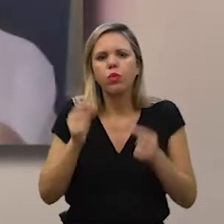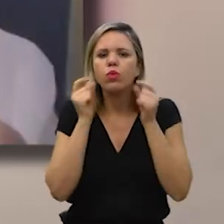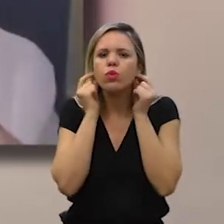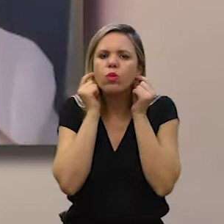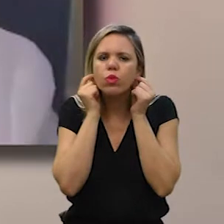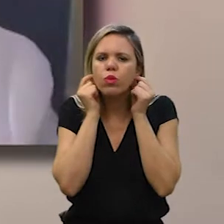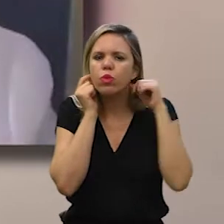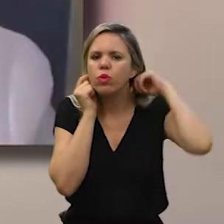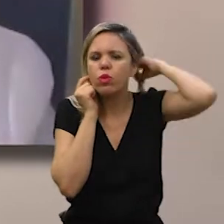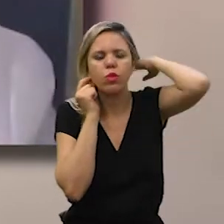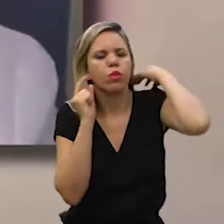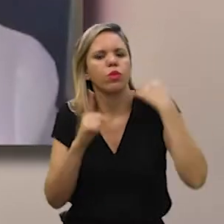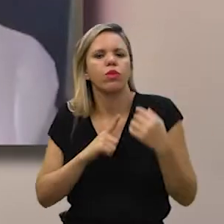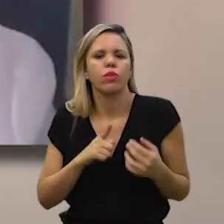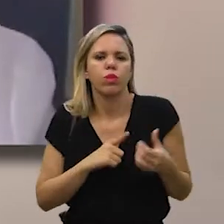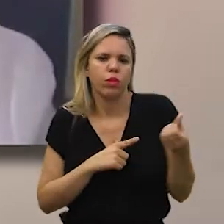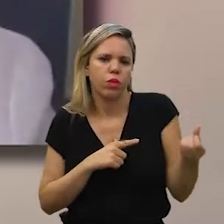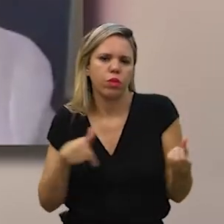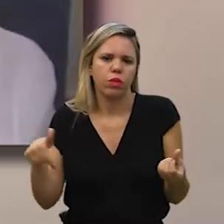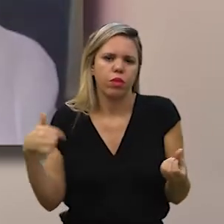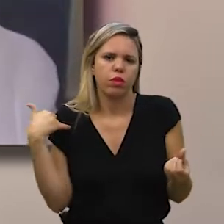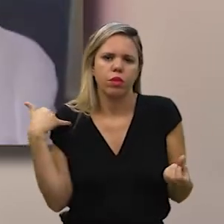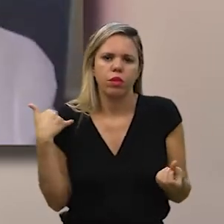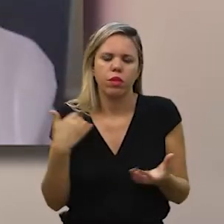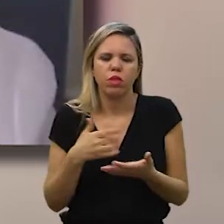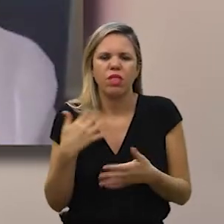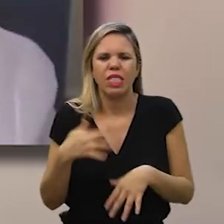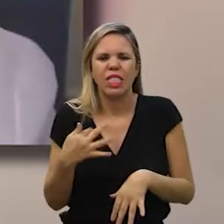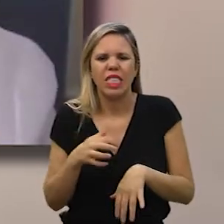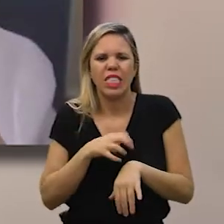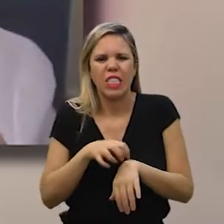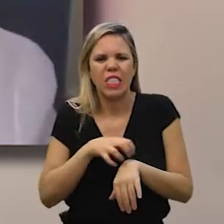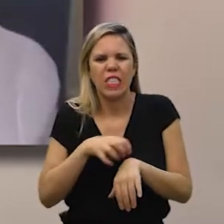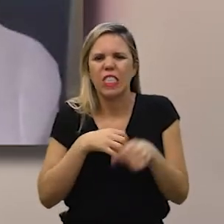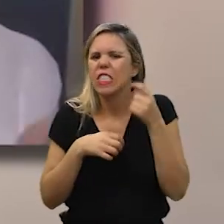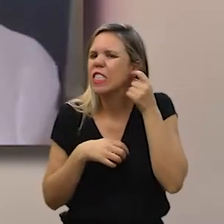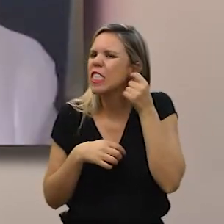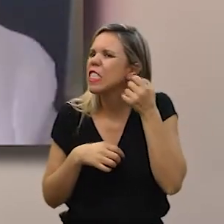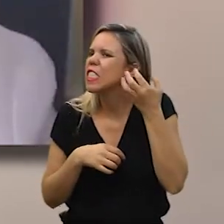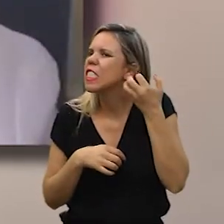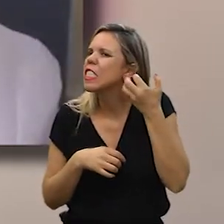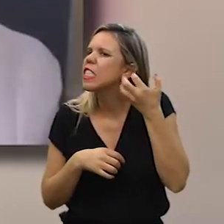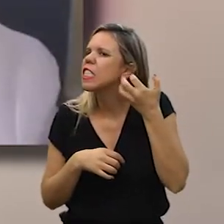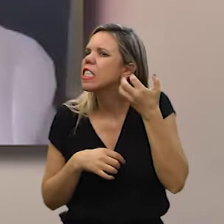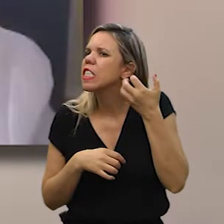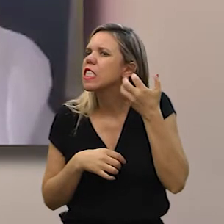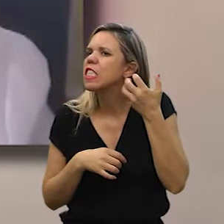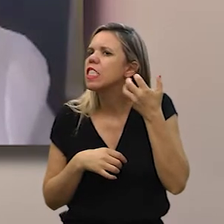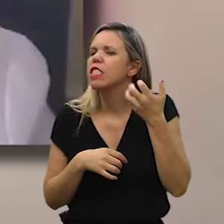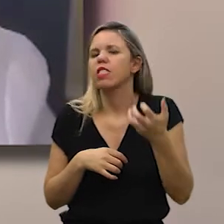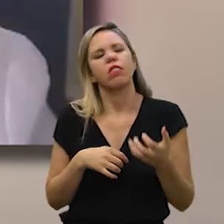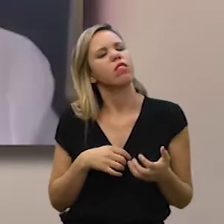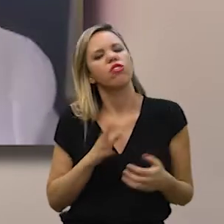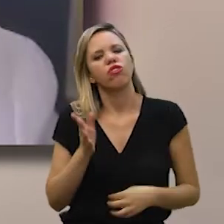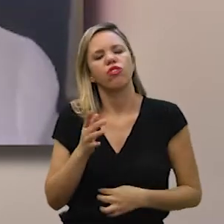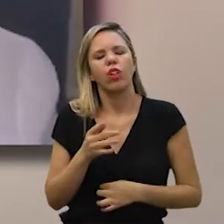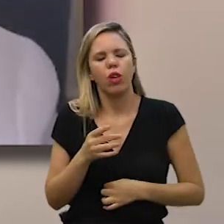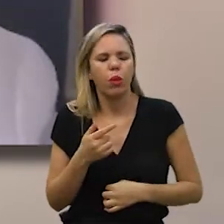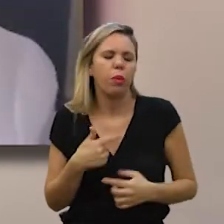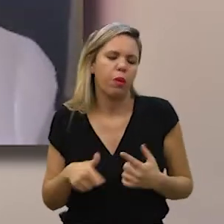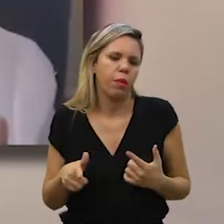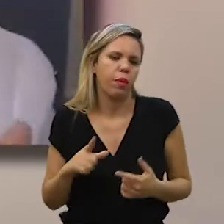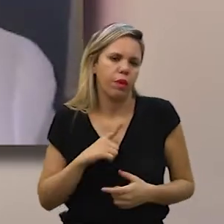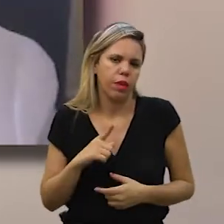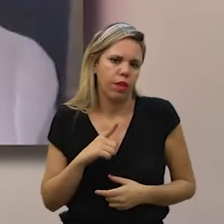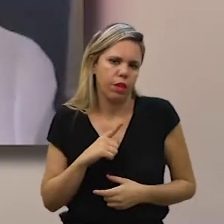usar brinco, né? Quando ela tem uns 6, 7 aninhos, às vezes começa a desenvolver uma coceirinha na orelha. Isso já é um